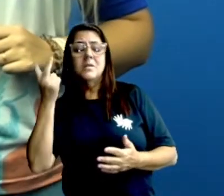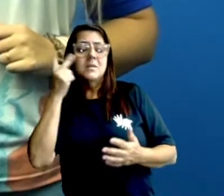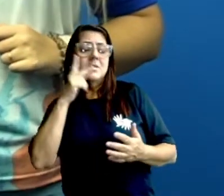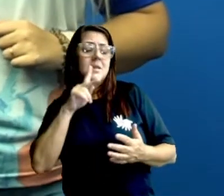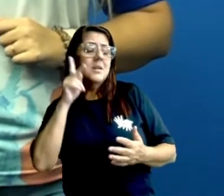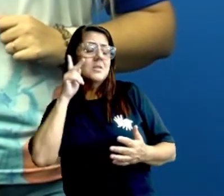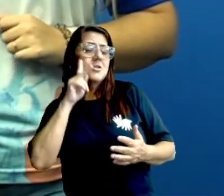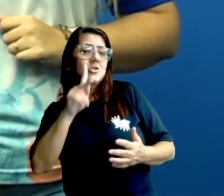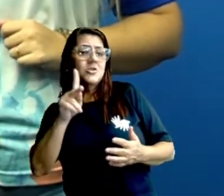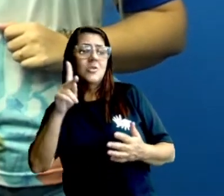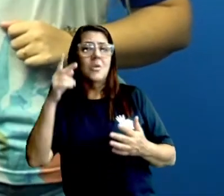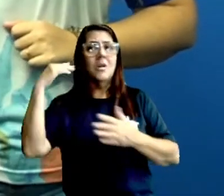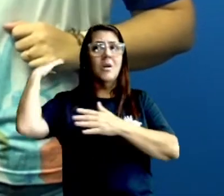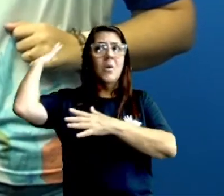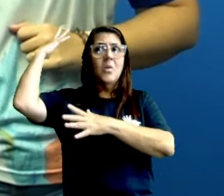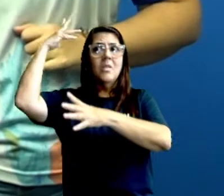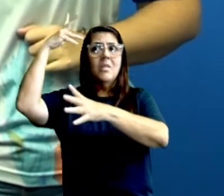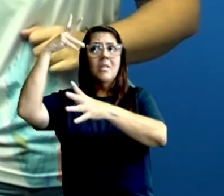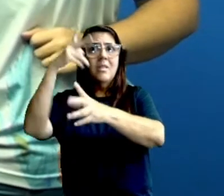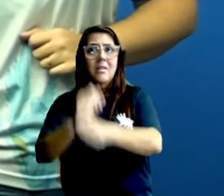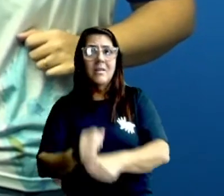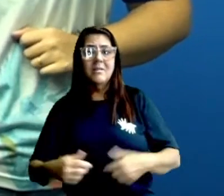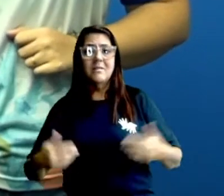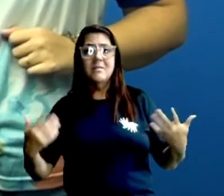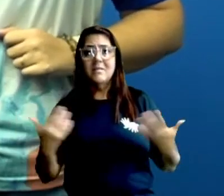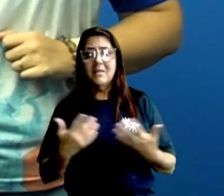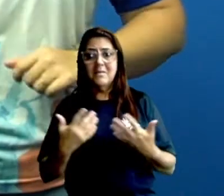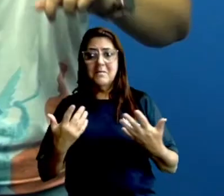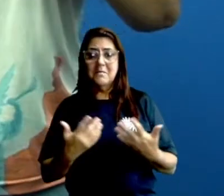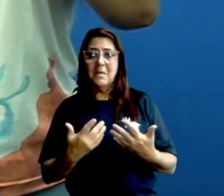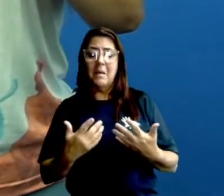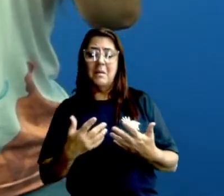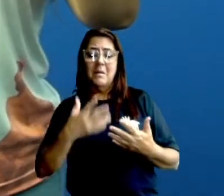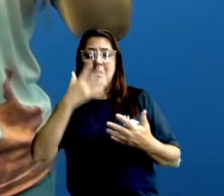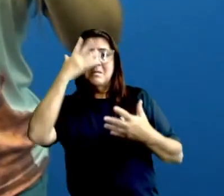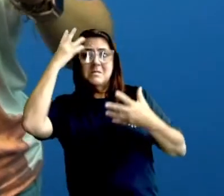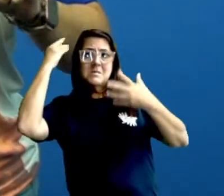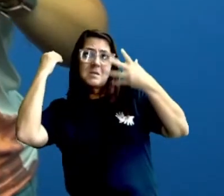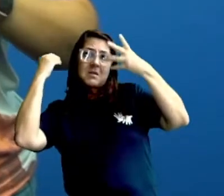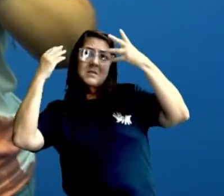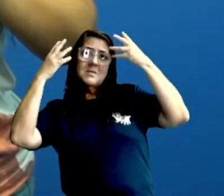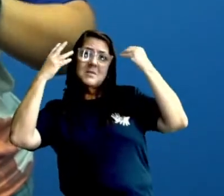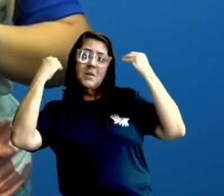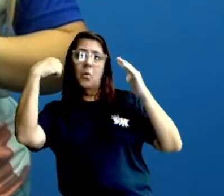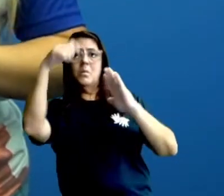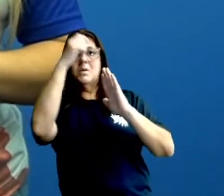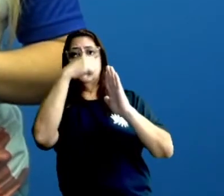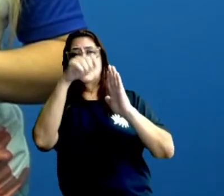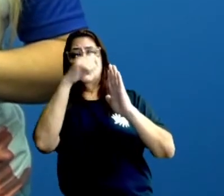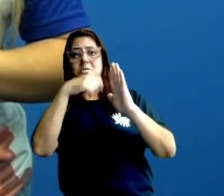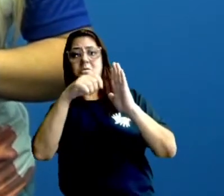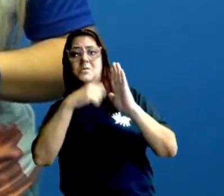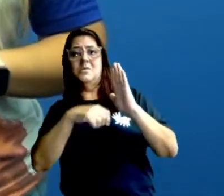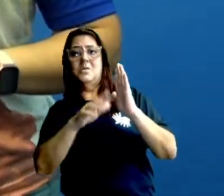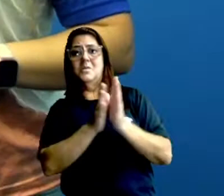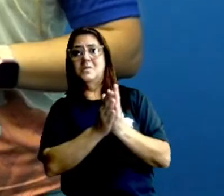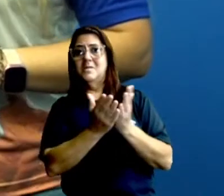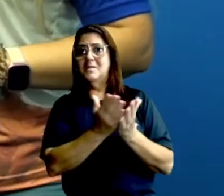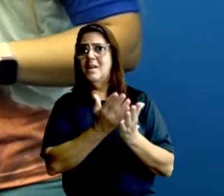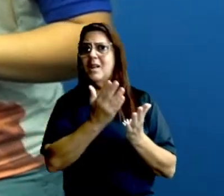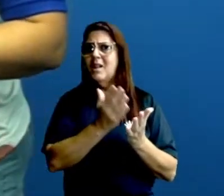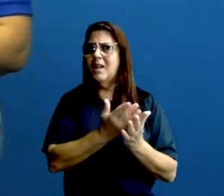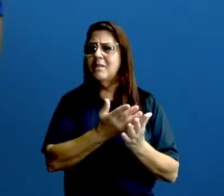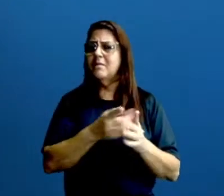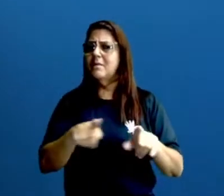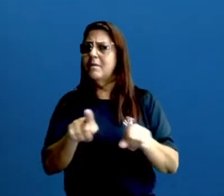contadas de geração em geração e depois, porque estavam sendo esquecidas, começaram a ser escritas em livros, né?